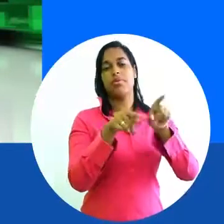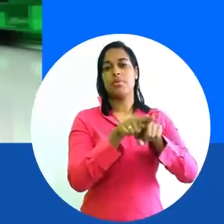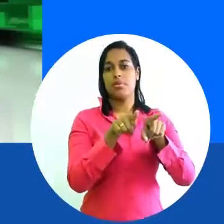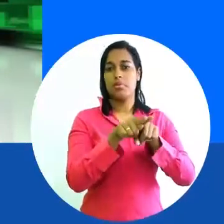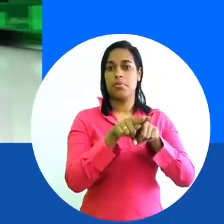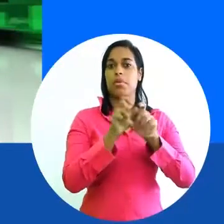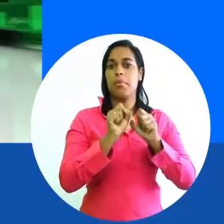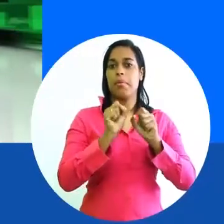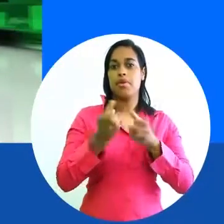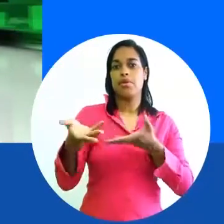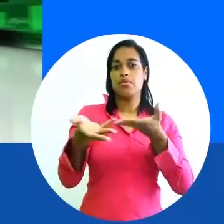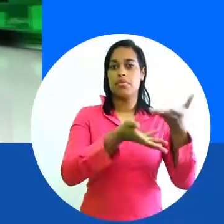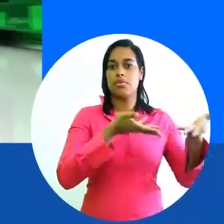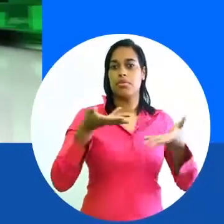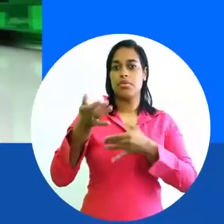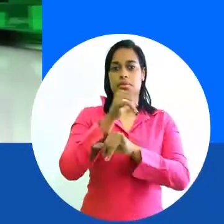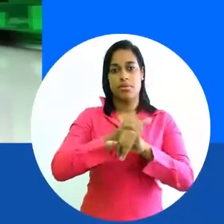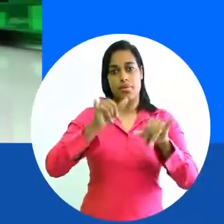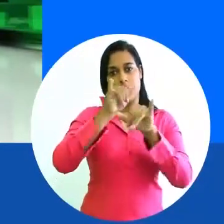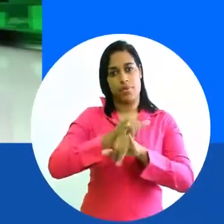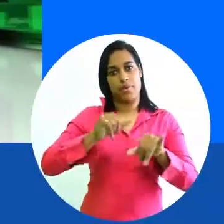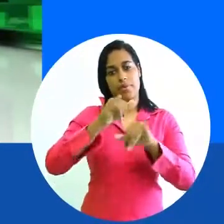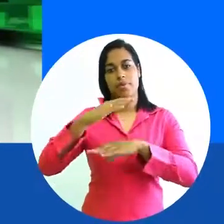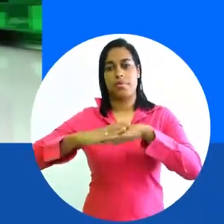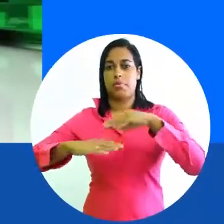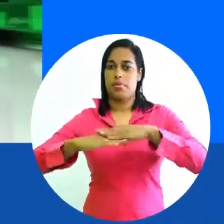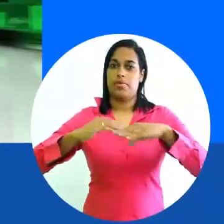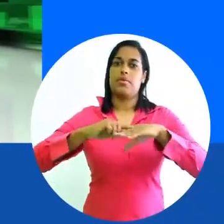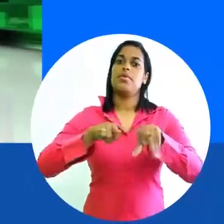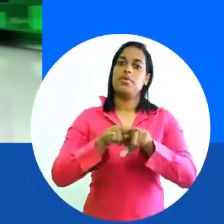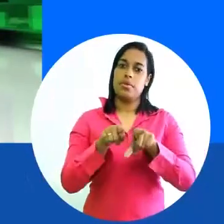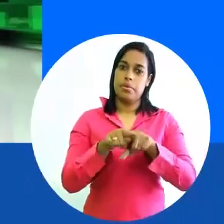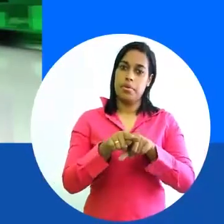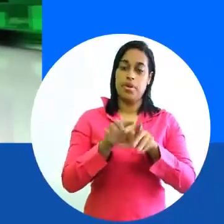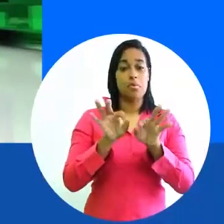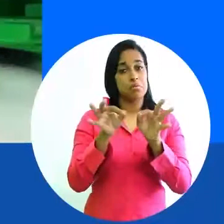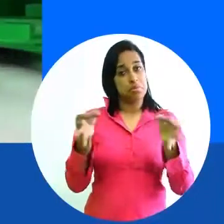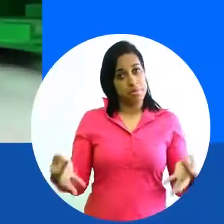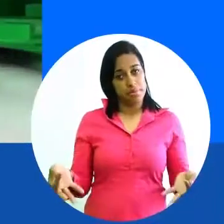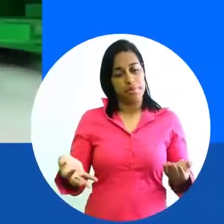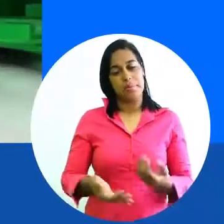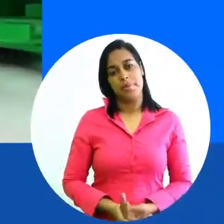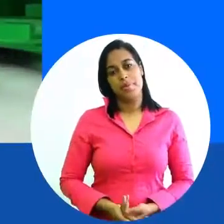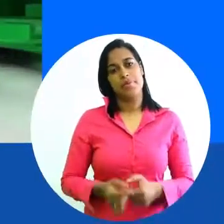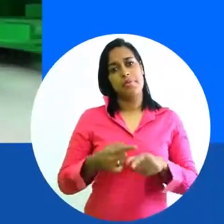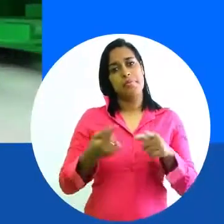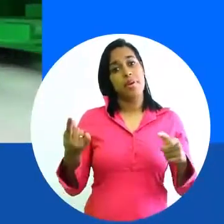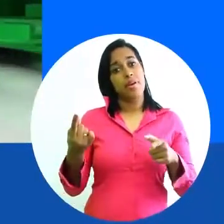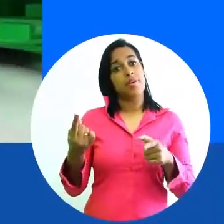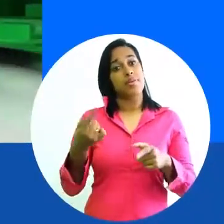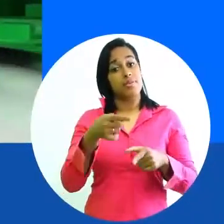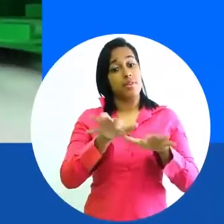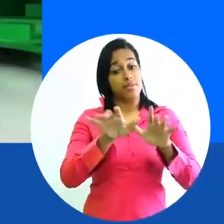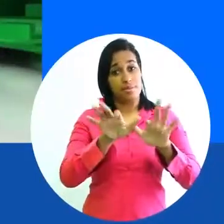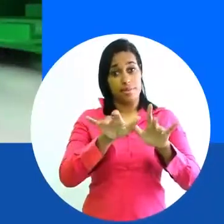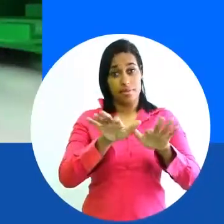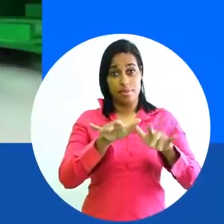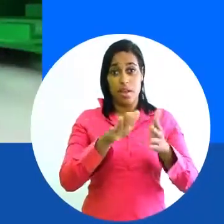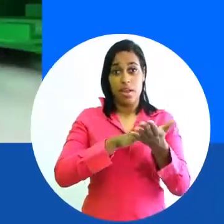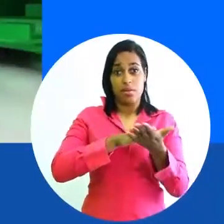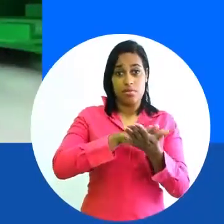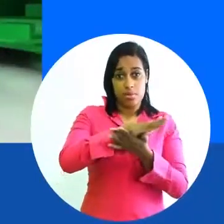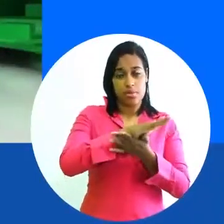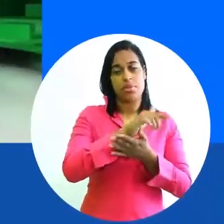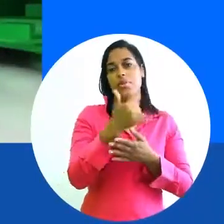compartilhar muito mais rapidamente com funcionários. E é simples. Mas, por outro lado, a digitalização